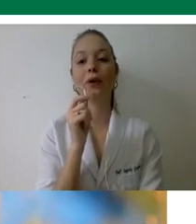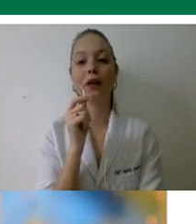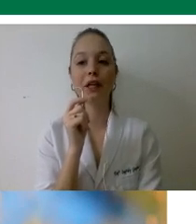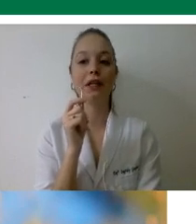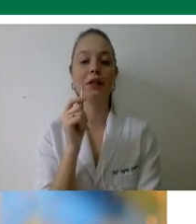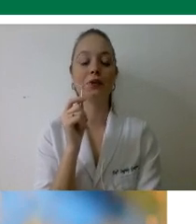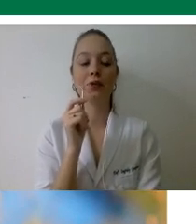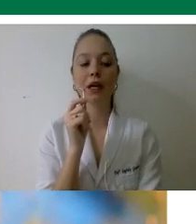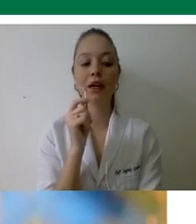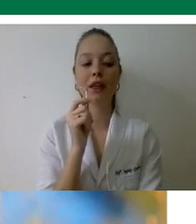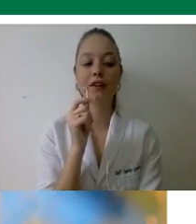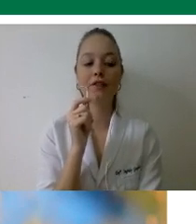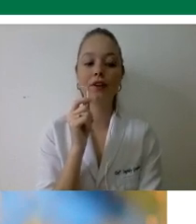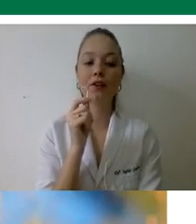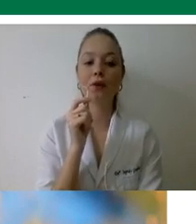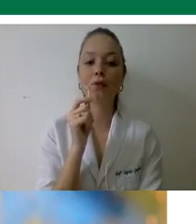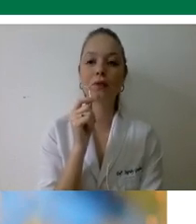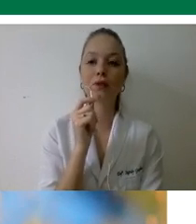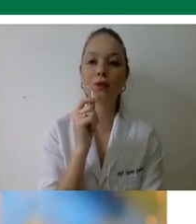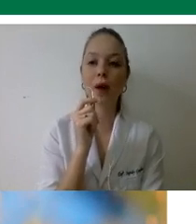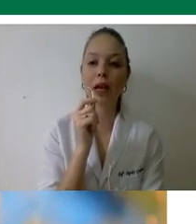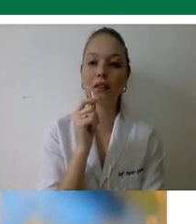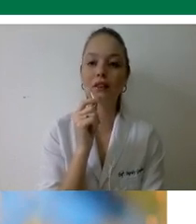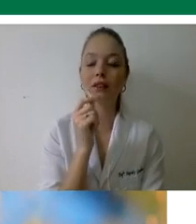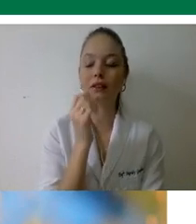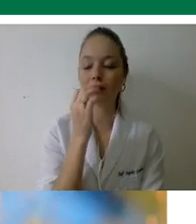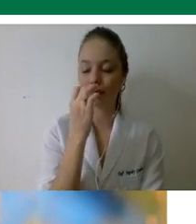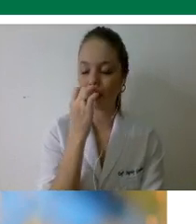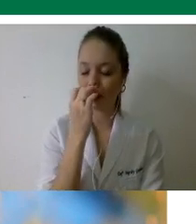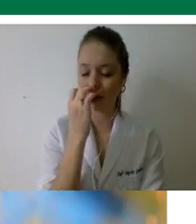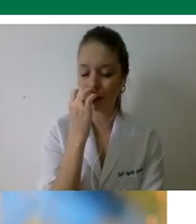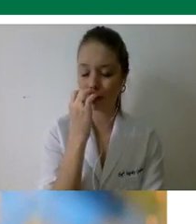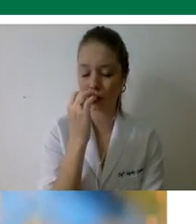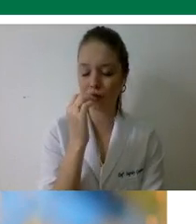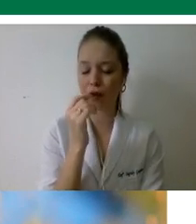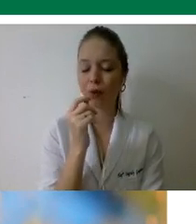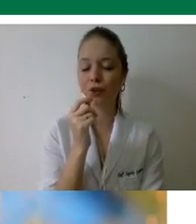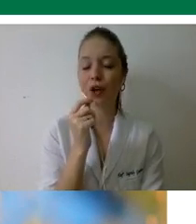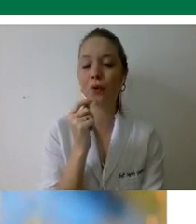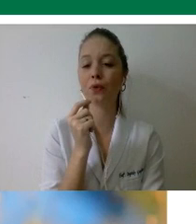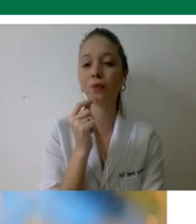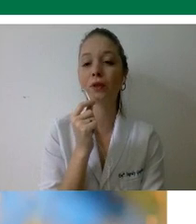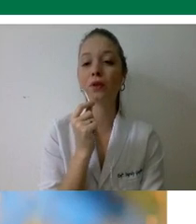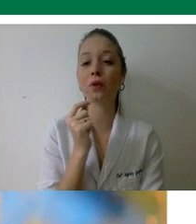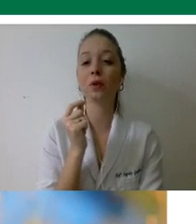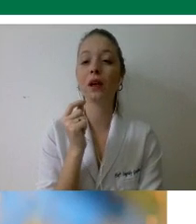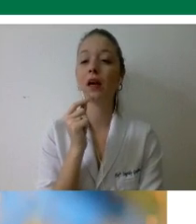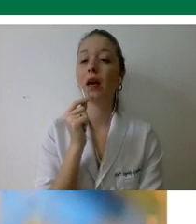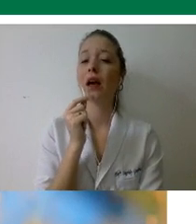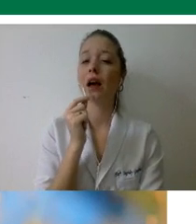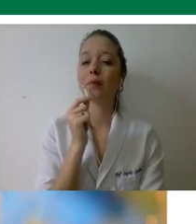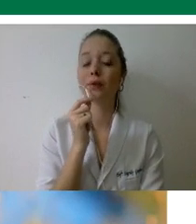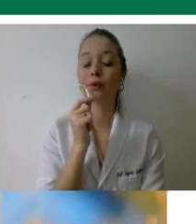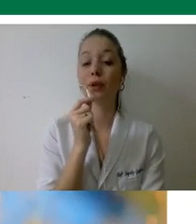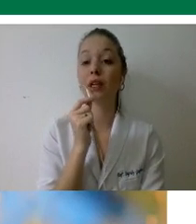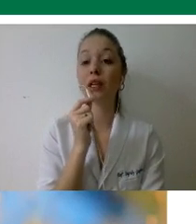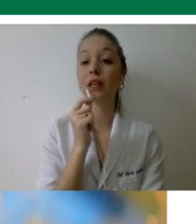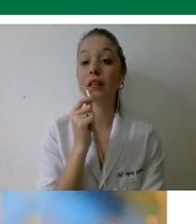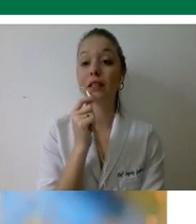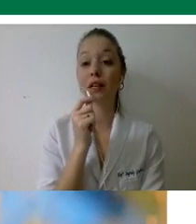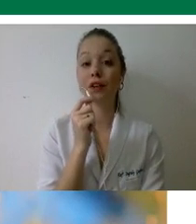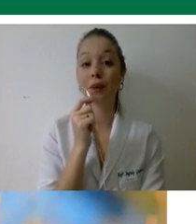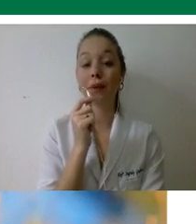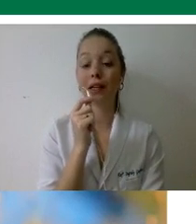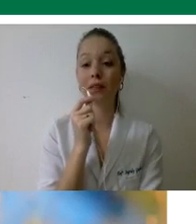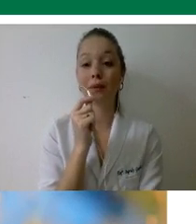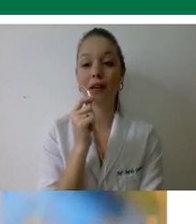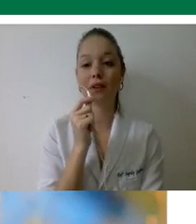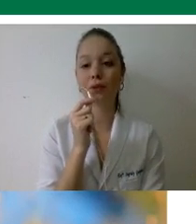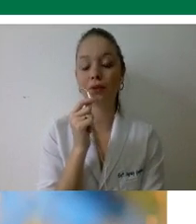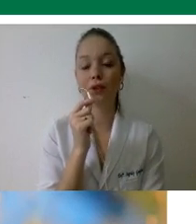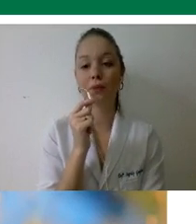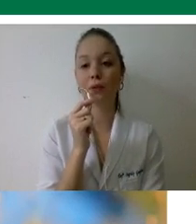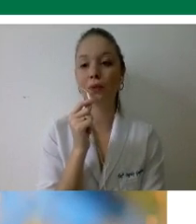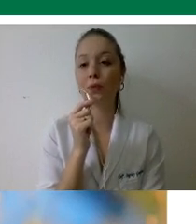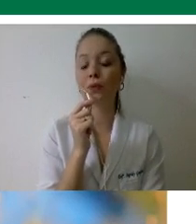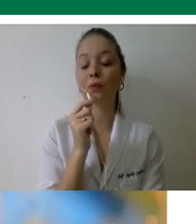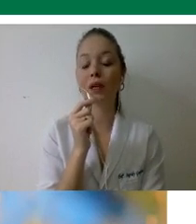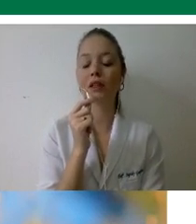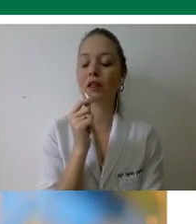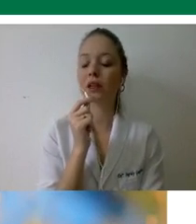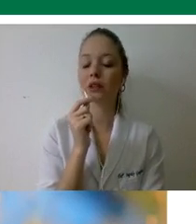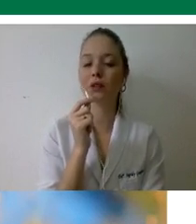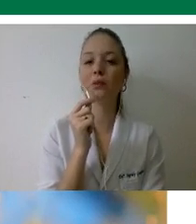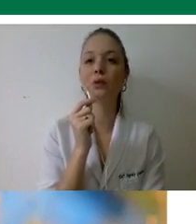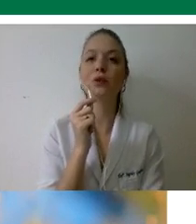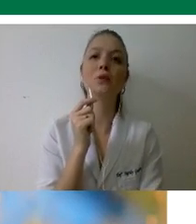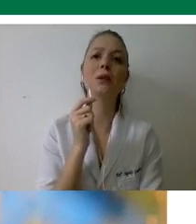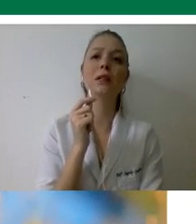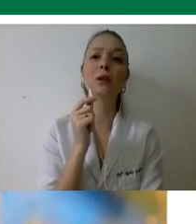o próprio organismo, né? Levando a algumas doenças. E a gente falou de algumas, como a psoríase, a diabetes mellitus tipo